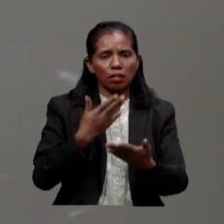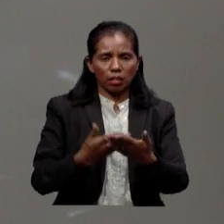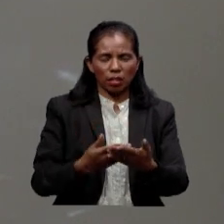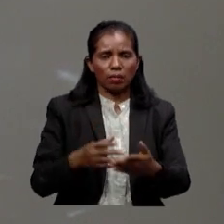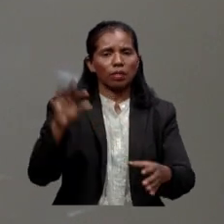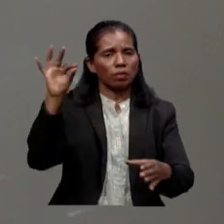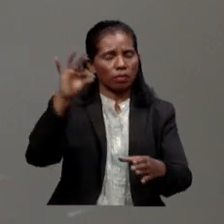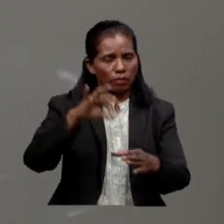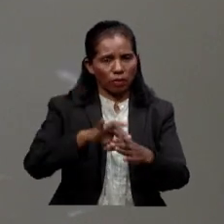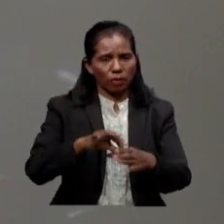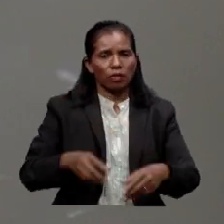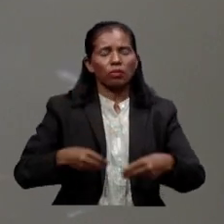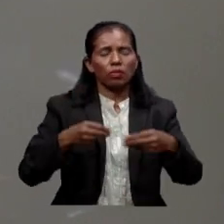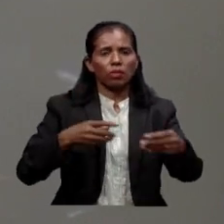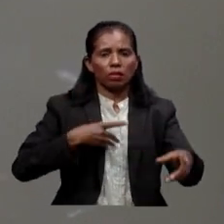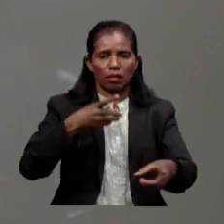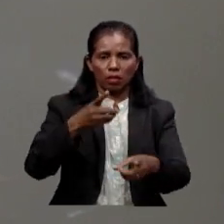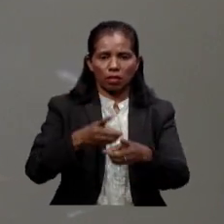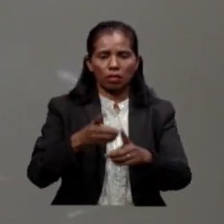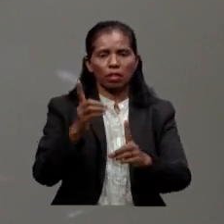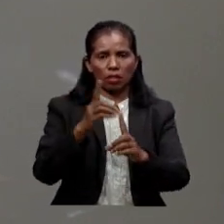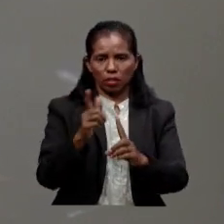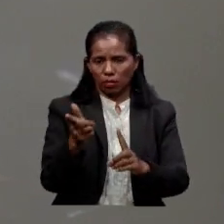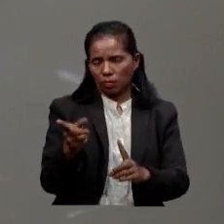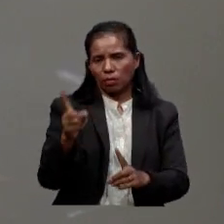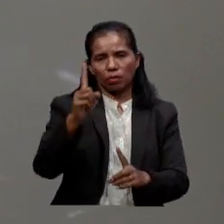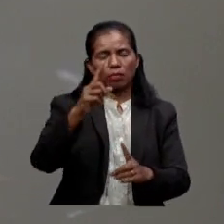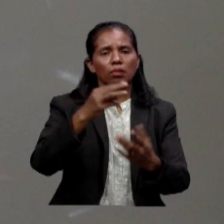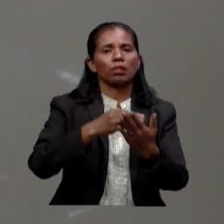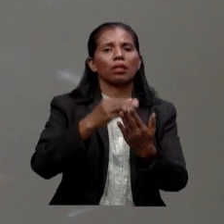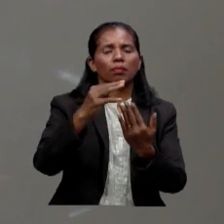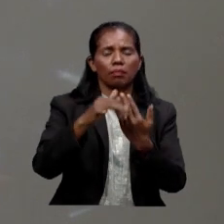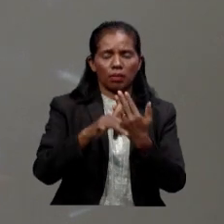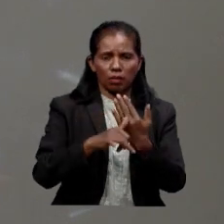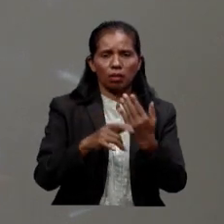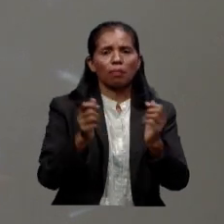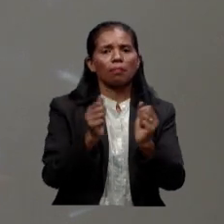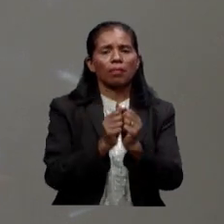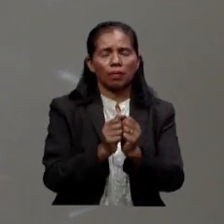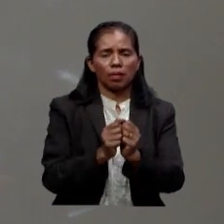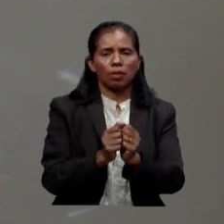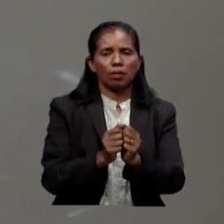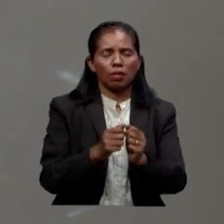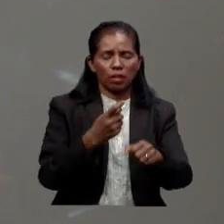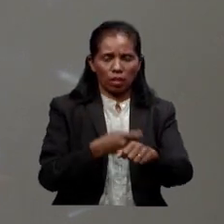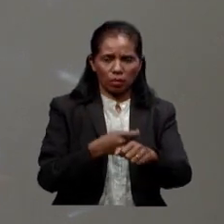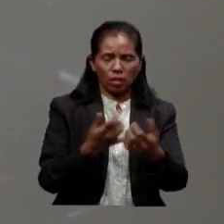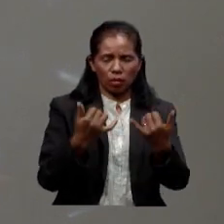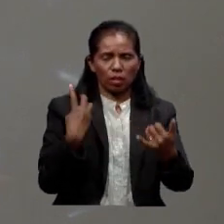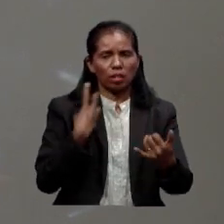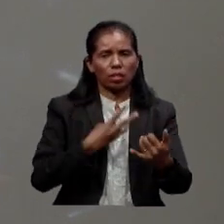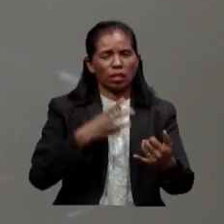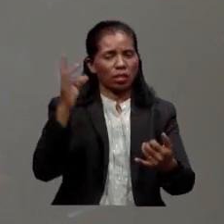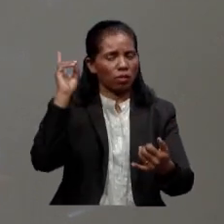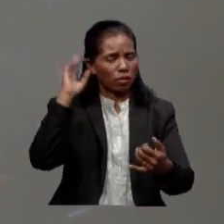que nia direito de voto iha loron de 21 de maio né. Mas be ho situação ida nebe iterrona informação sira